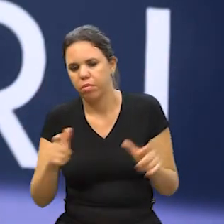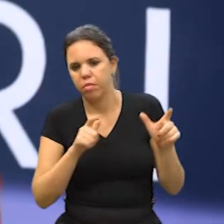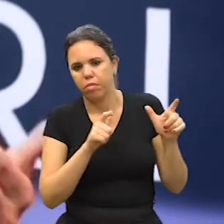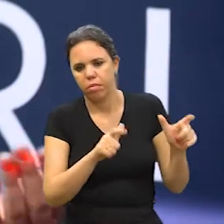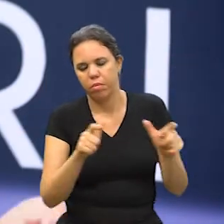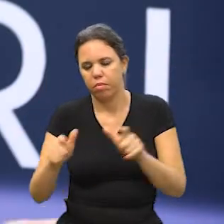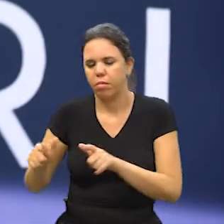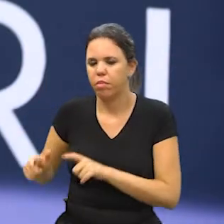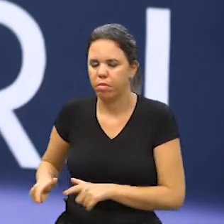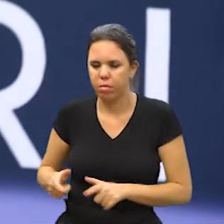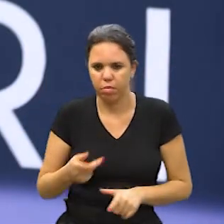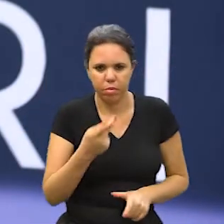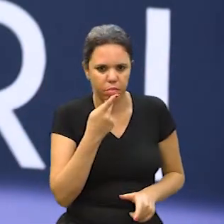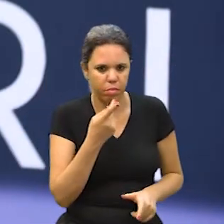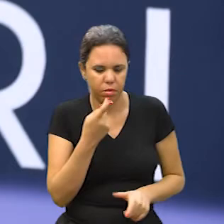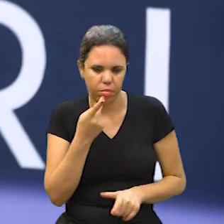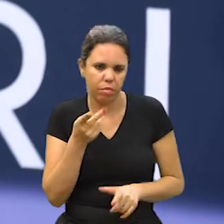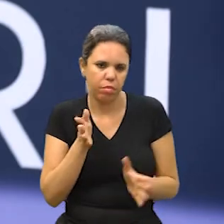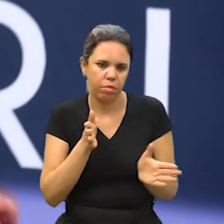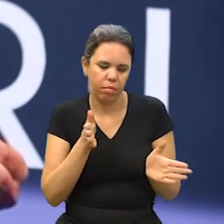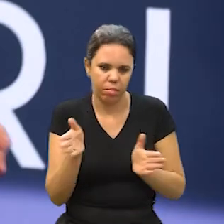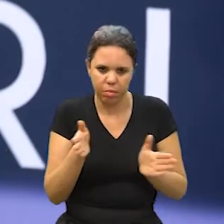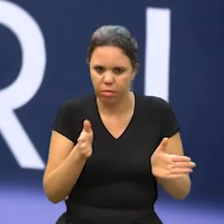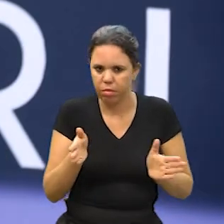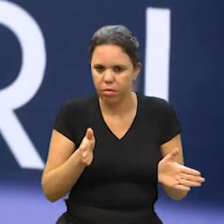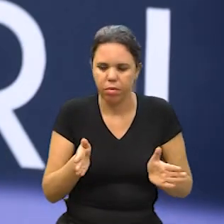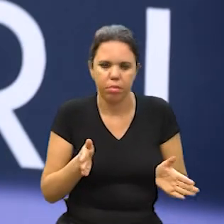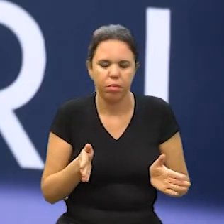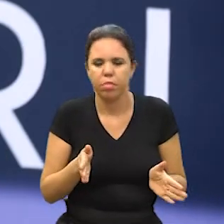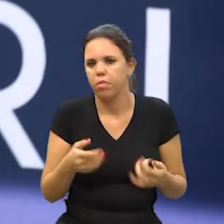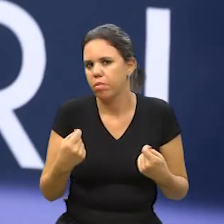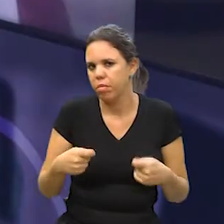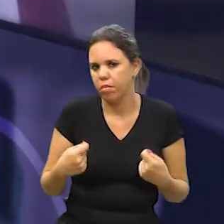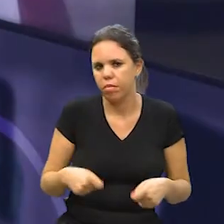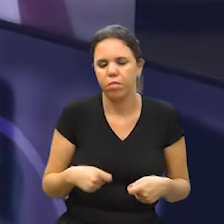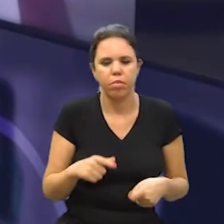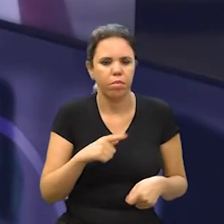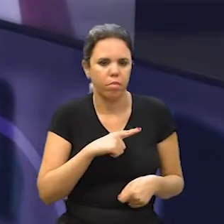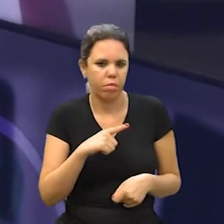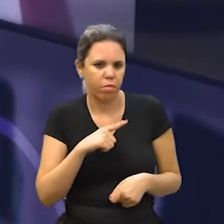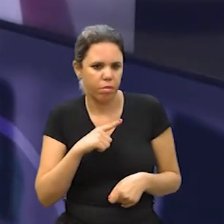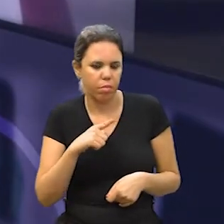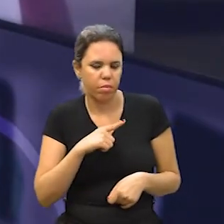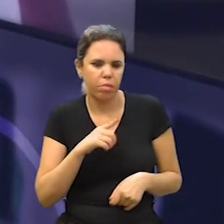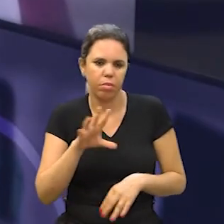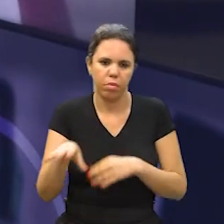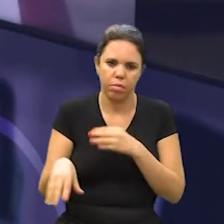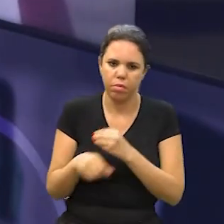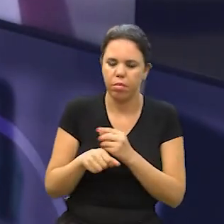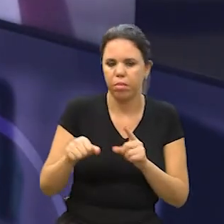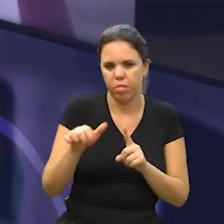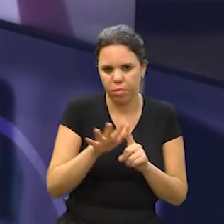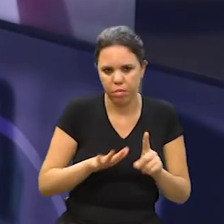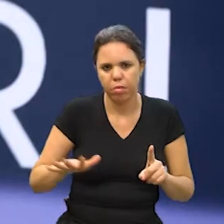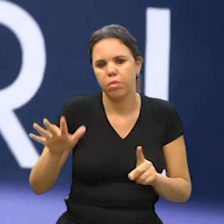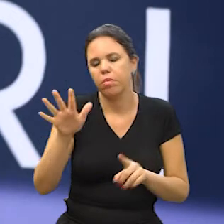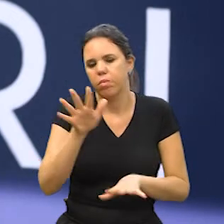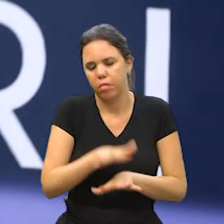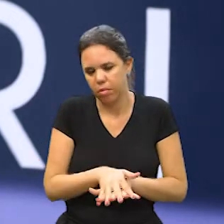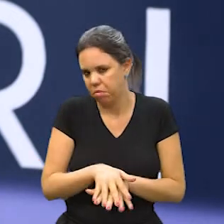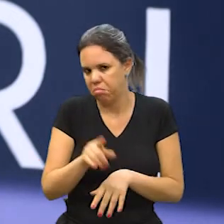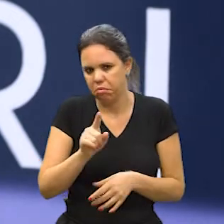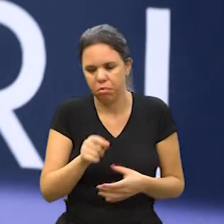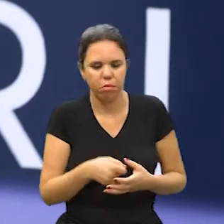ambientes e ferramentas que são acessíveis, mas Sim. não necessariamente a gente terá instituído uma sociedade como